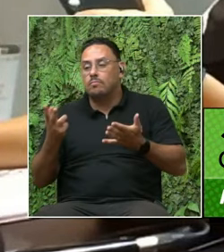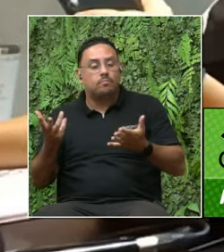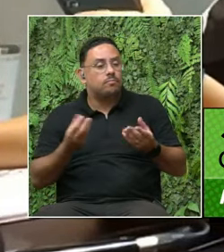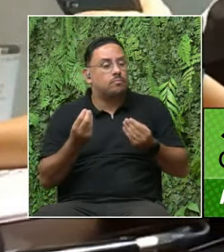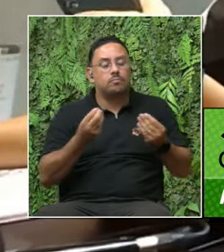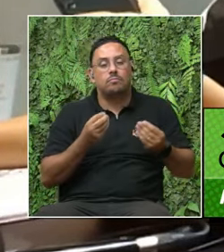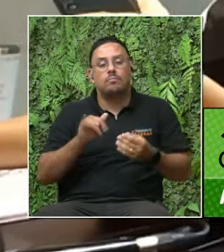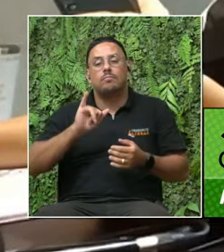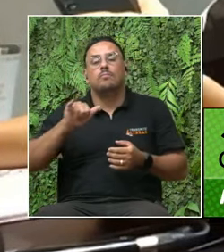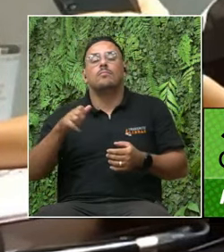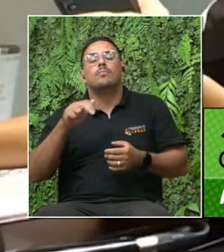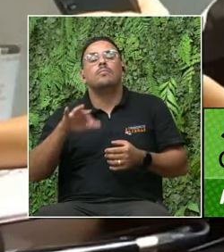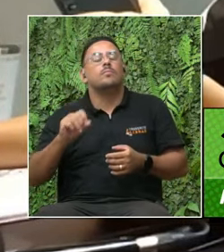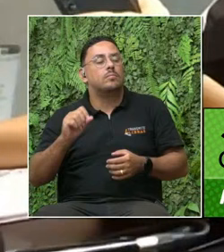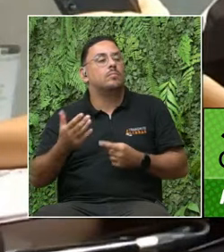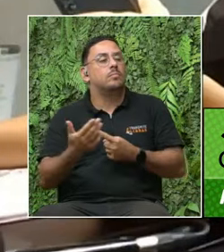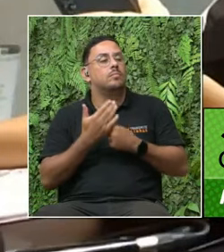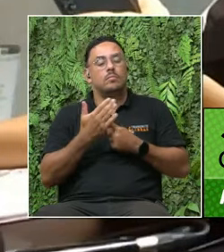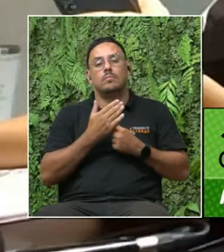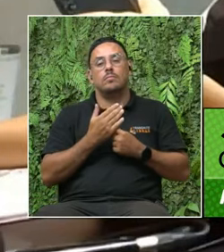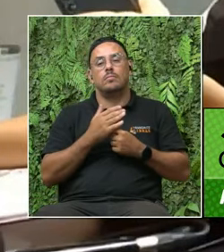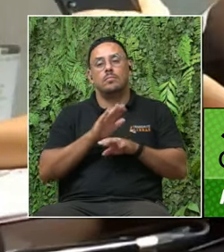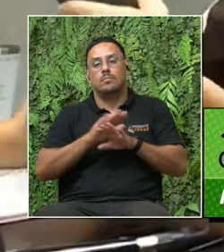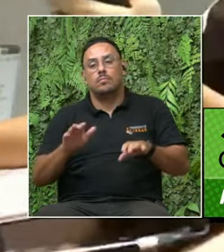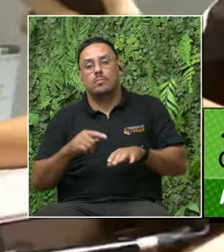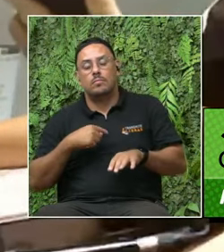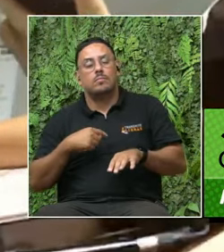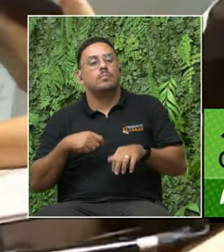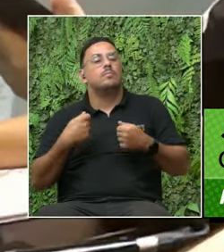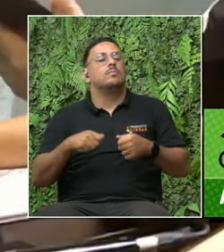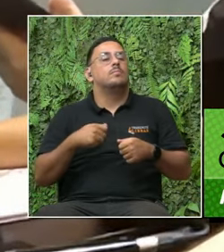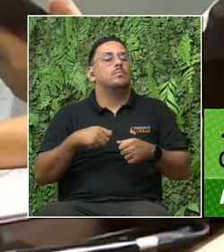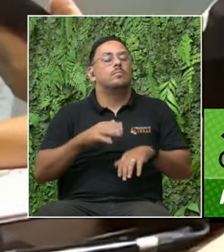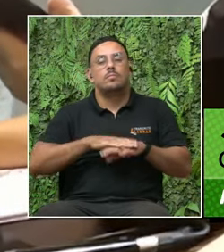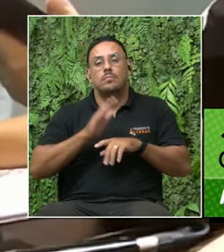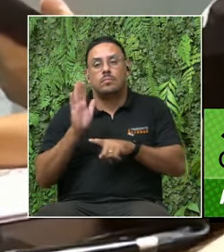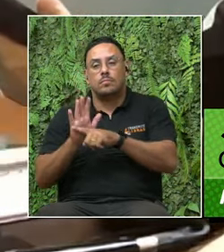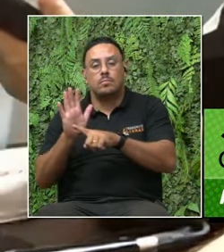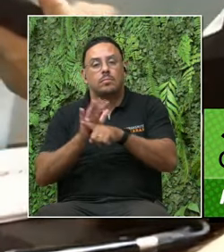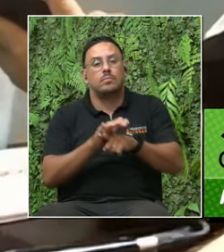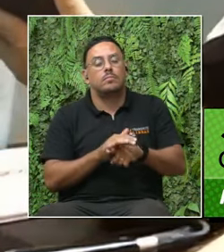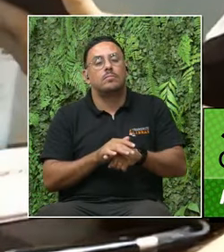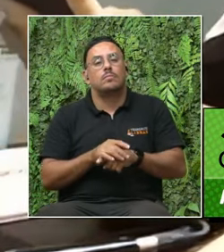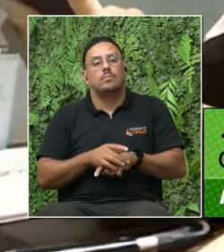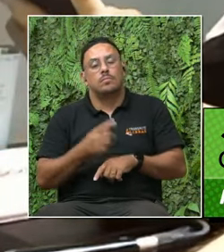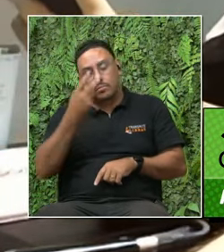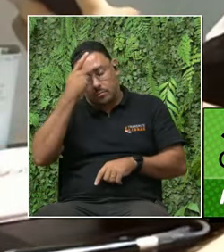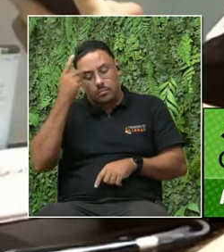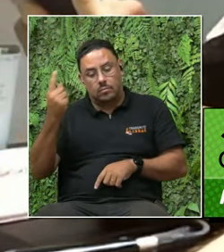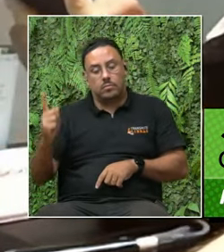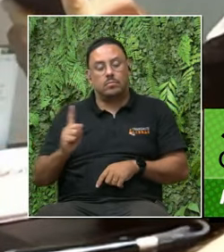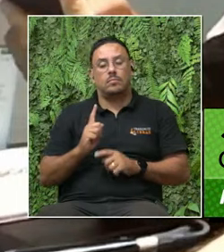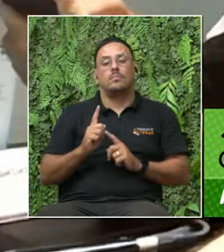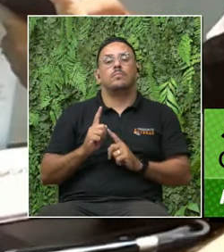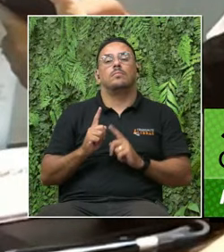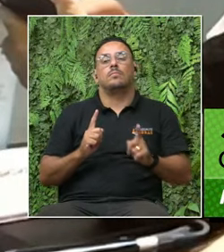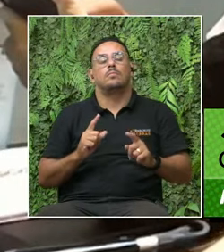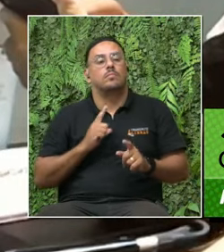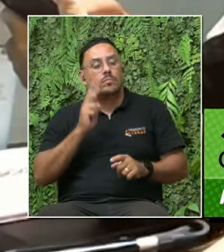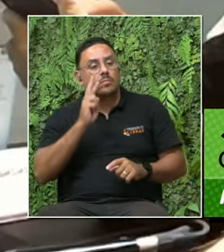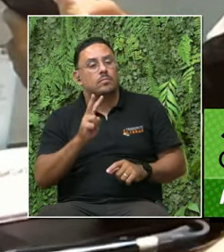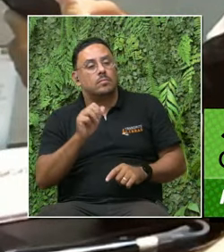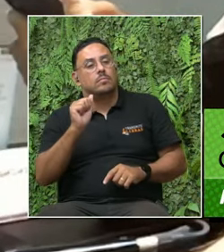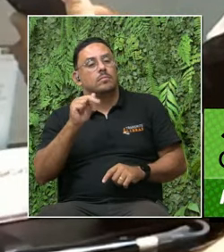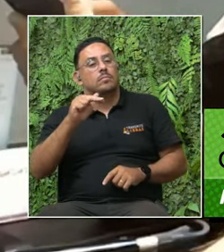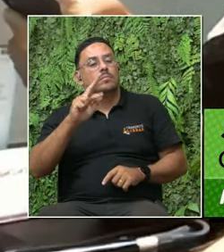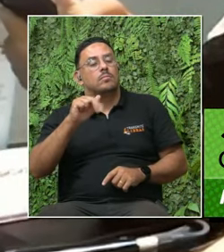falava ten um G Quem mais vai me ajudar aqui porque tem eu o g vamos embora mas eu precisava de mais alguém para ajudar aí um pessoal falava que era um outro daí quando foi Vera o